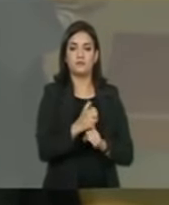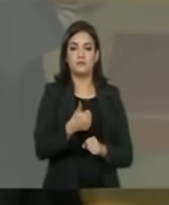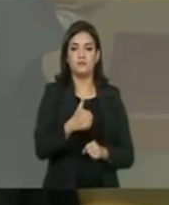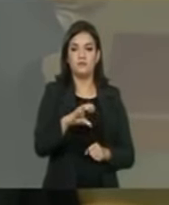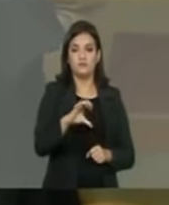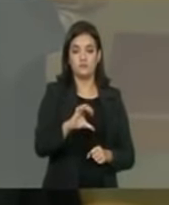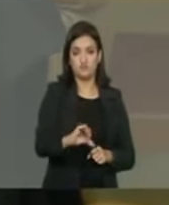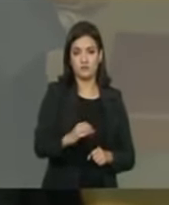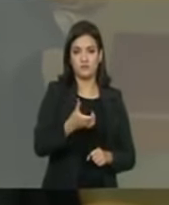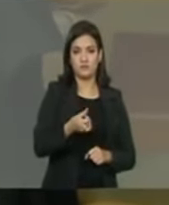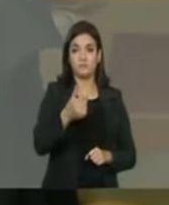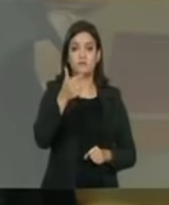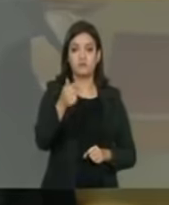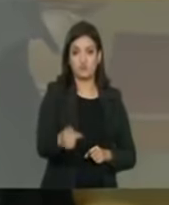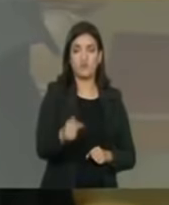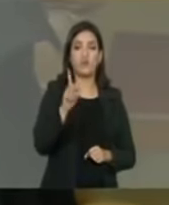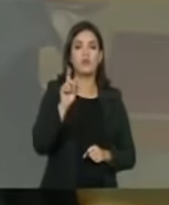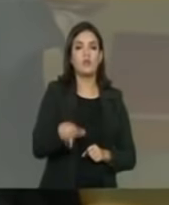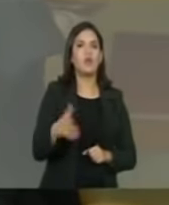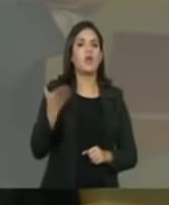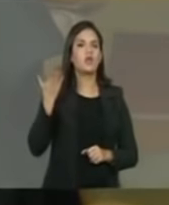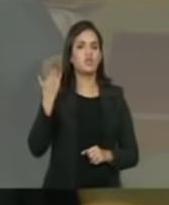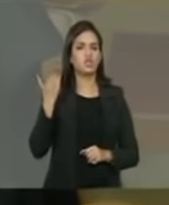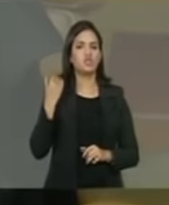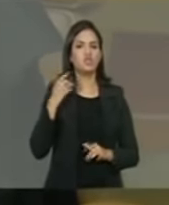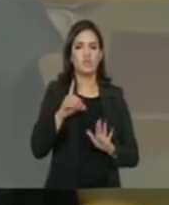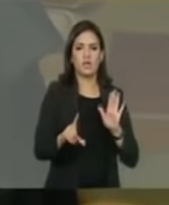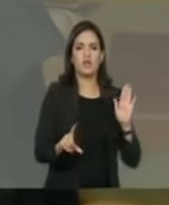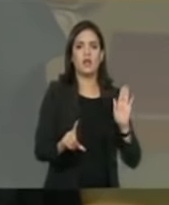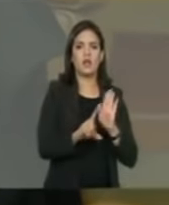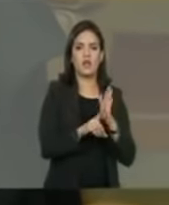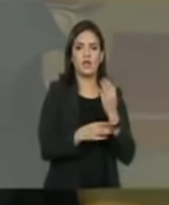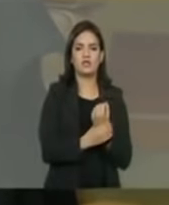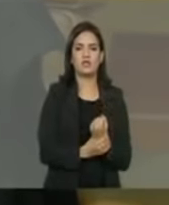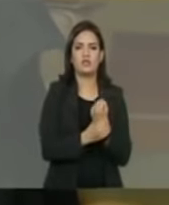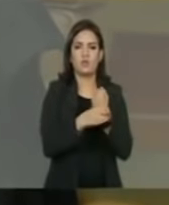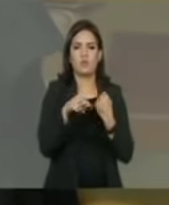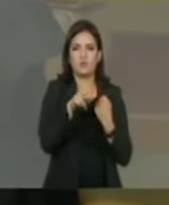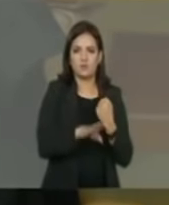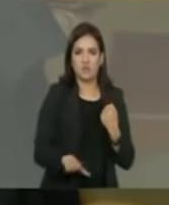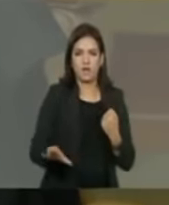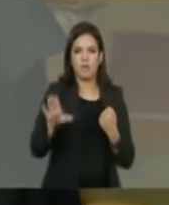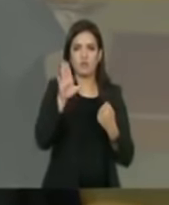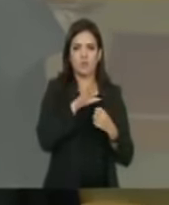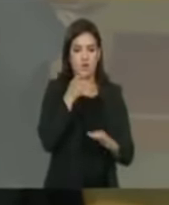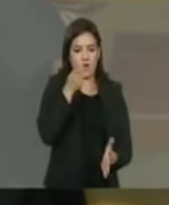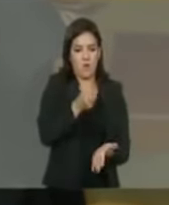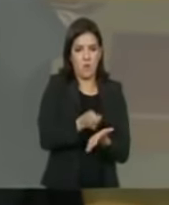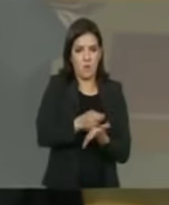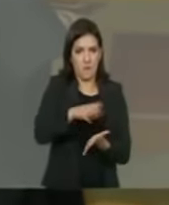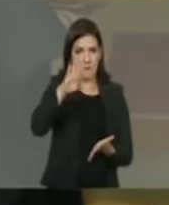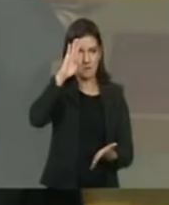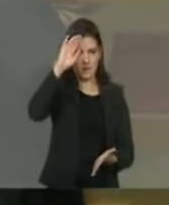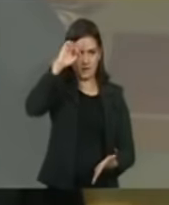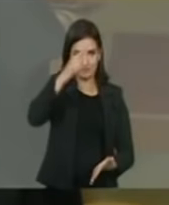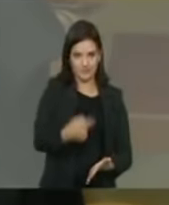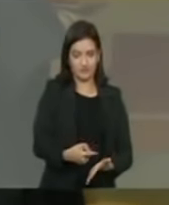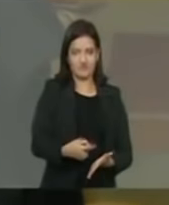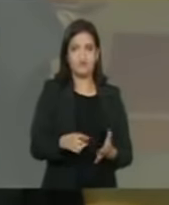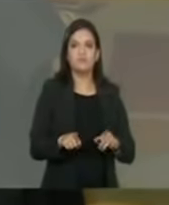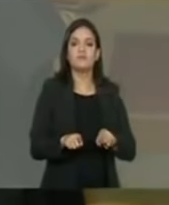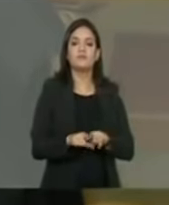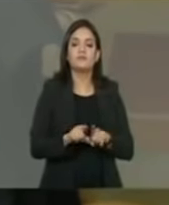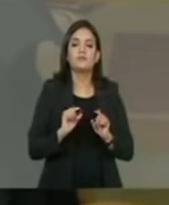a antiga e te nível lei de segurança nacional do regime militar no ponto em que essa regra